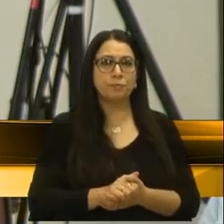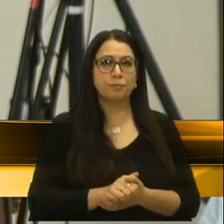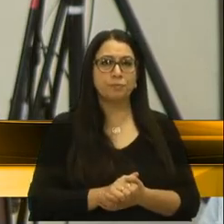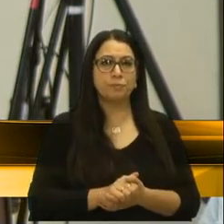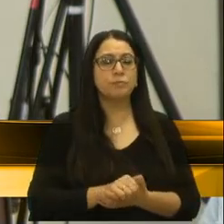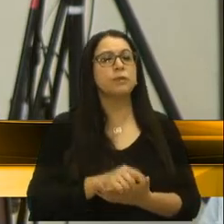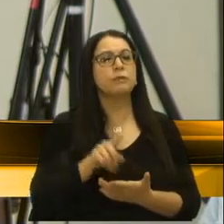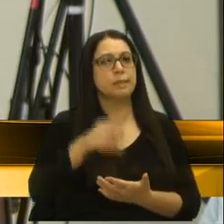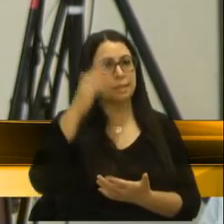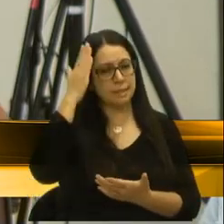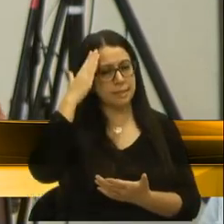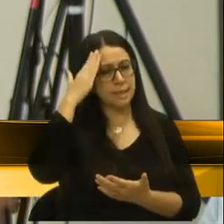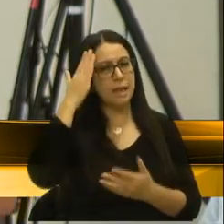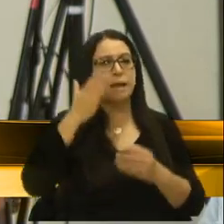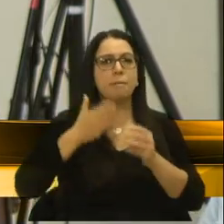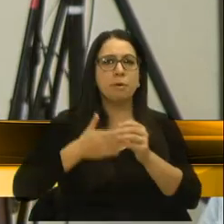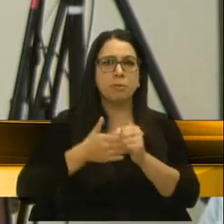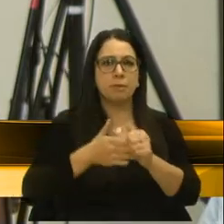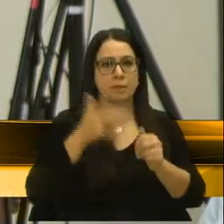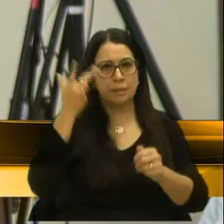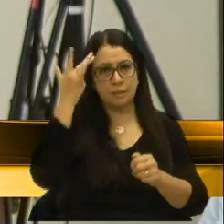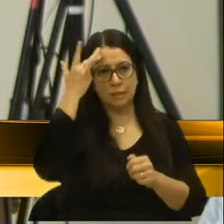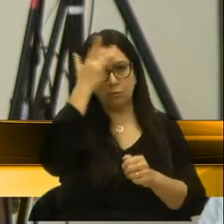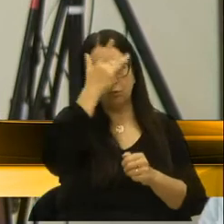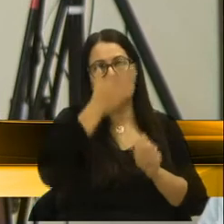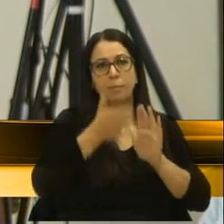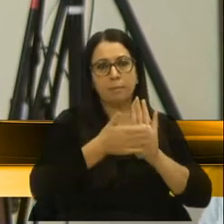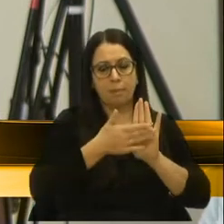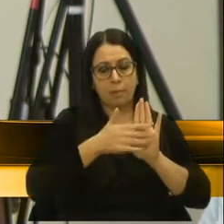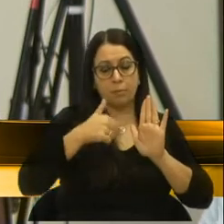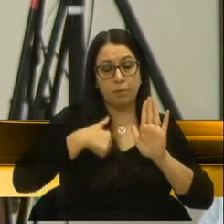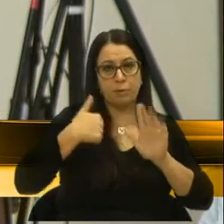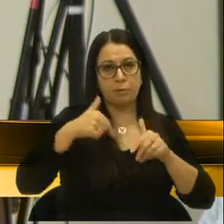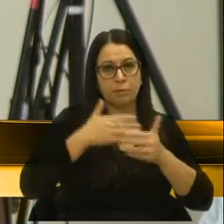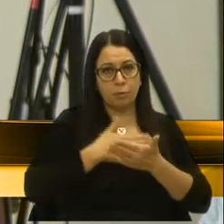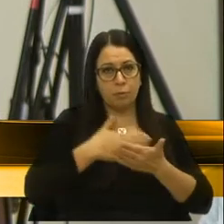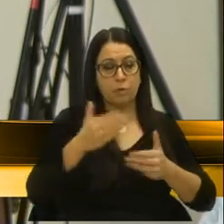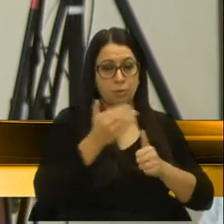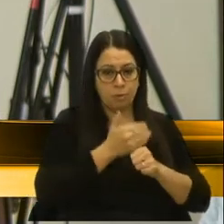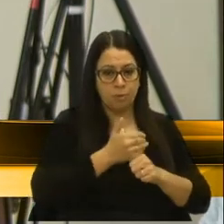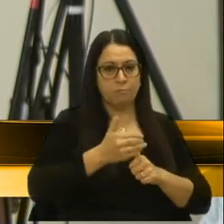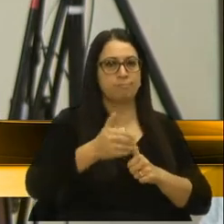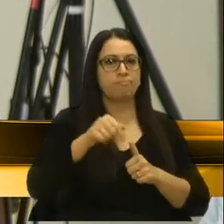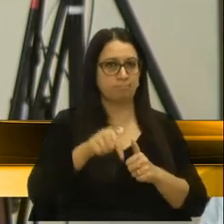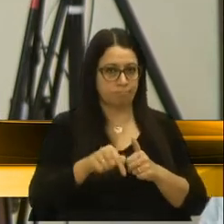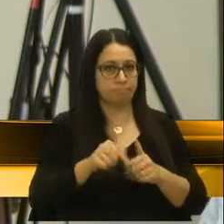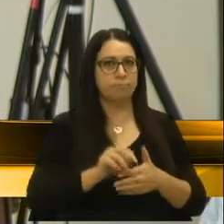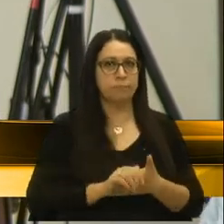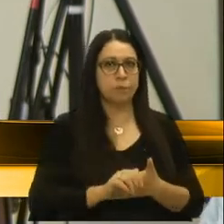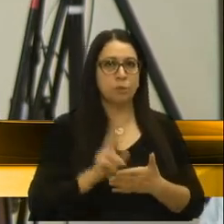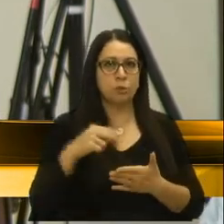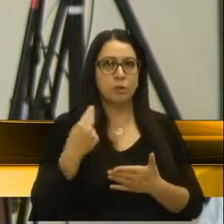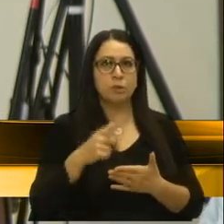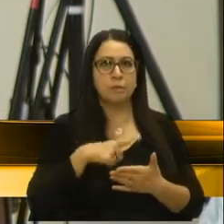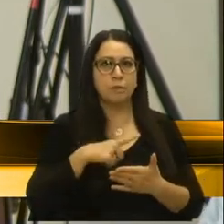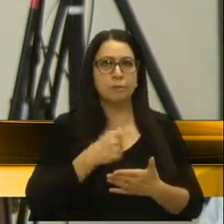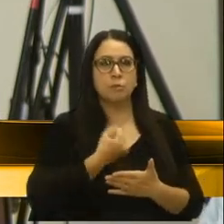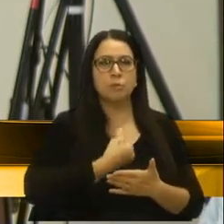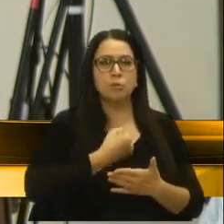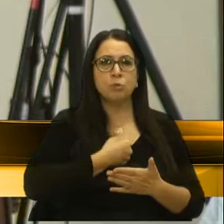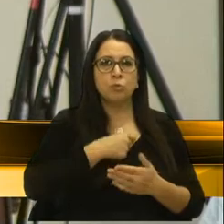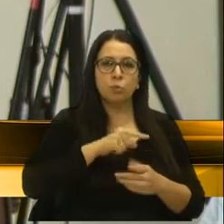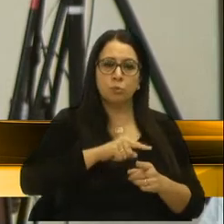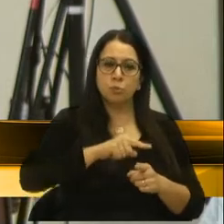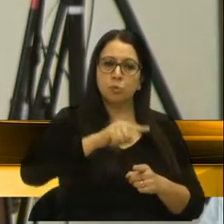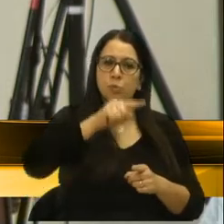Vocês sabem, acompanham, a saúde mental é uma pauta que eu trabalho desde o início do mandato. Nós temos os índices crescentes